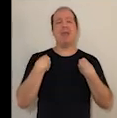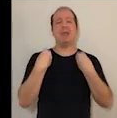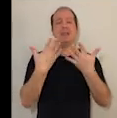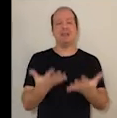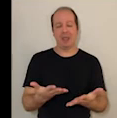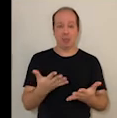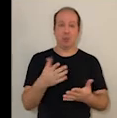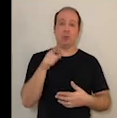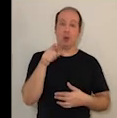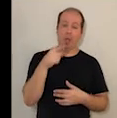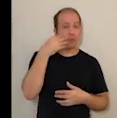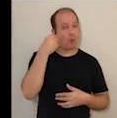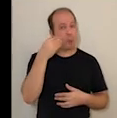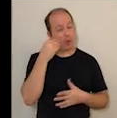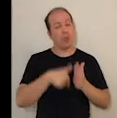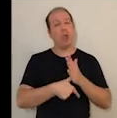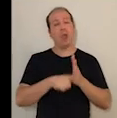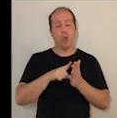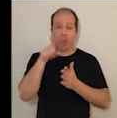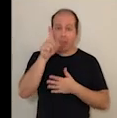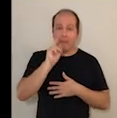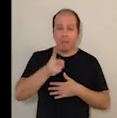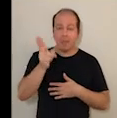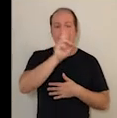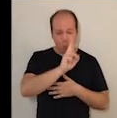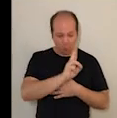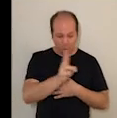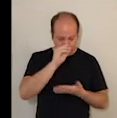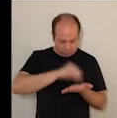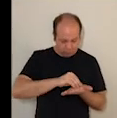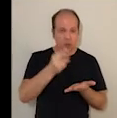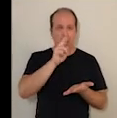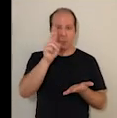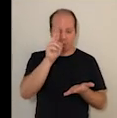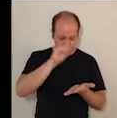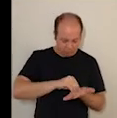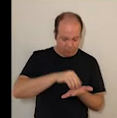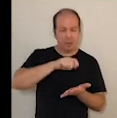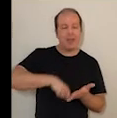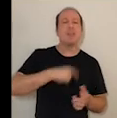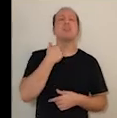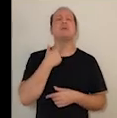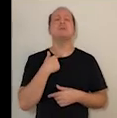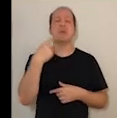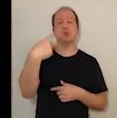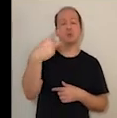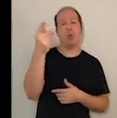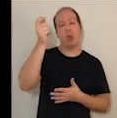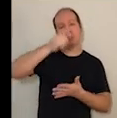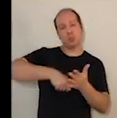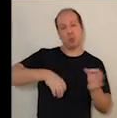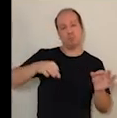e entregue ao enfermo em seu leito. Ele mesmo colocou os nomes dos herdeiros por desejo